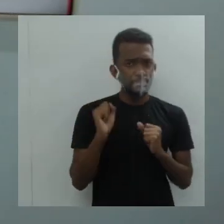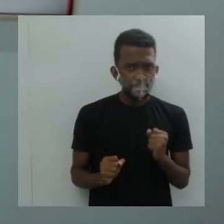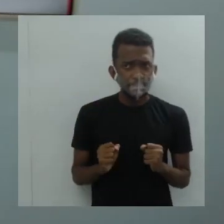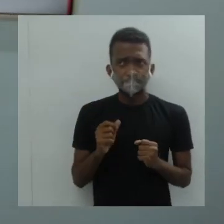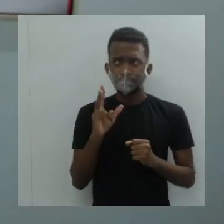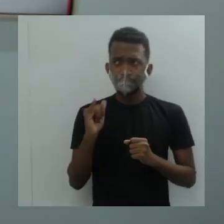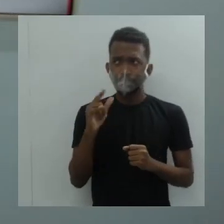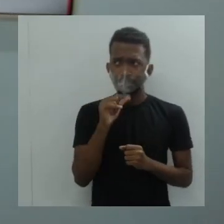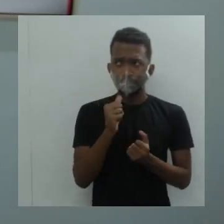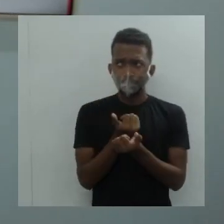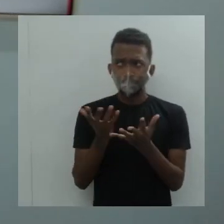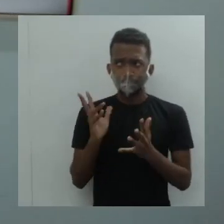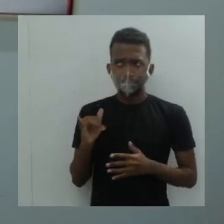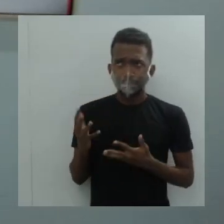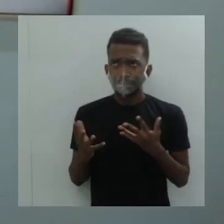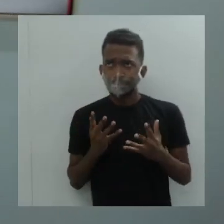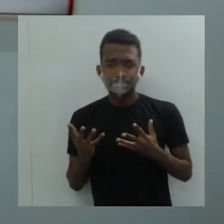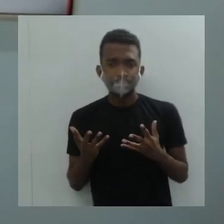futuro?